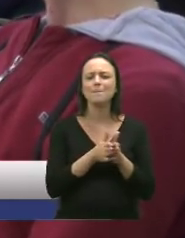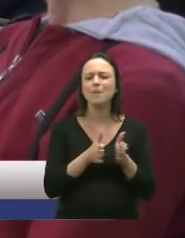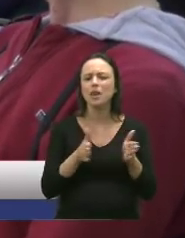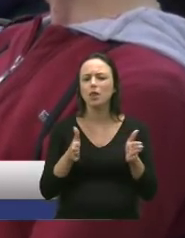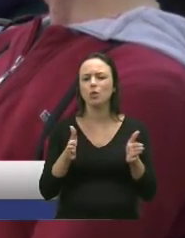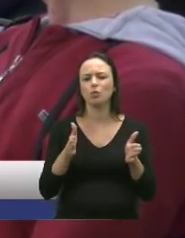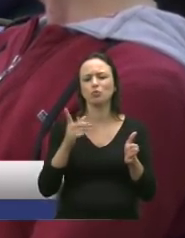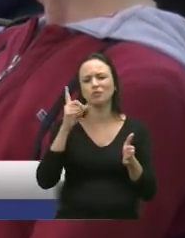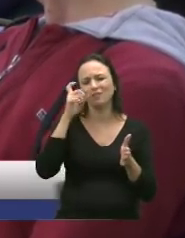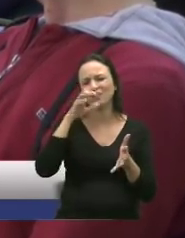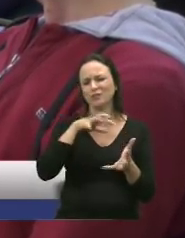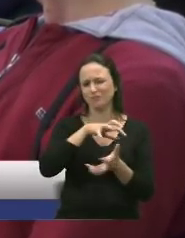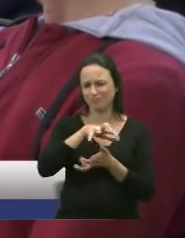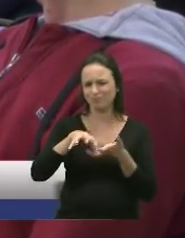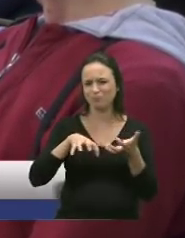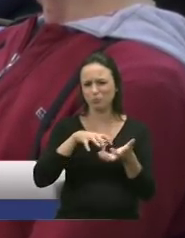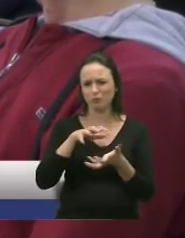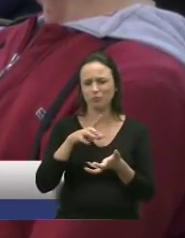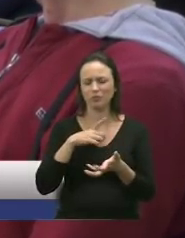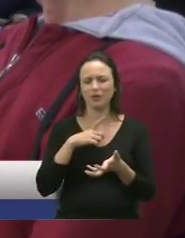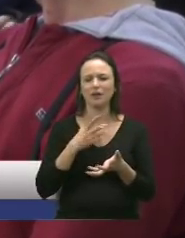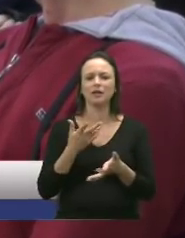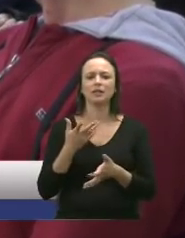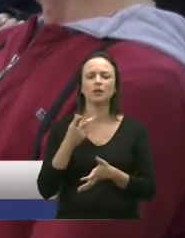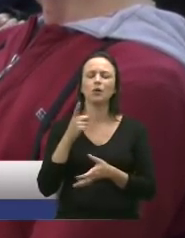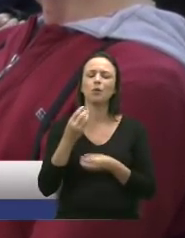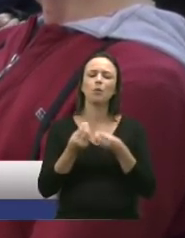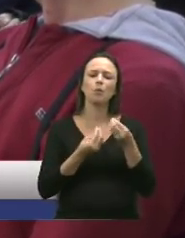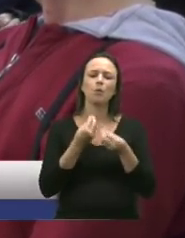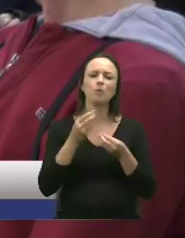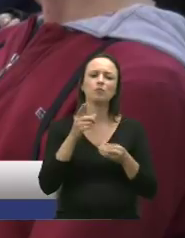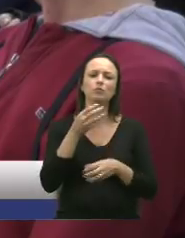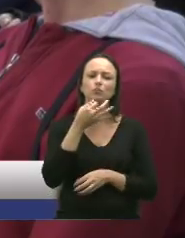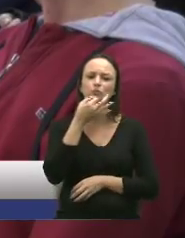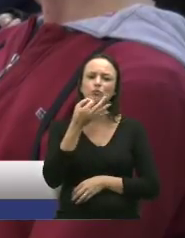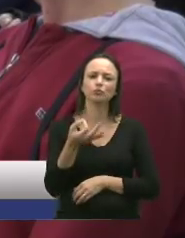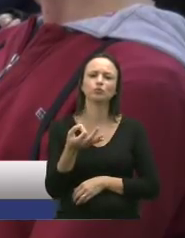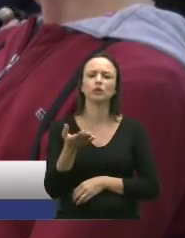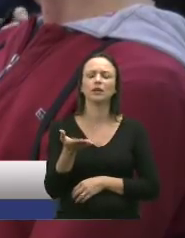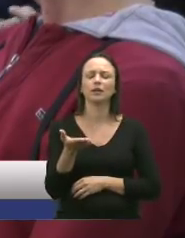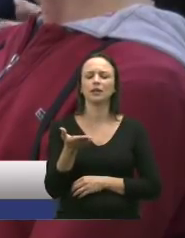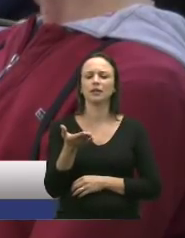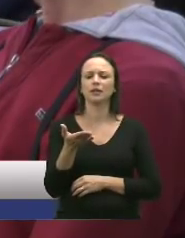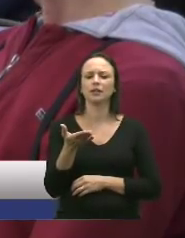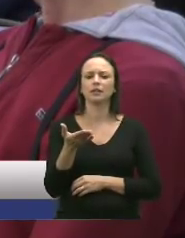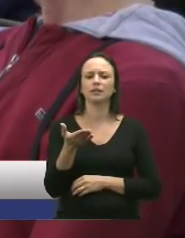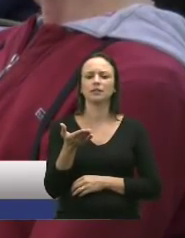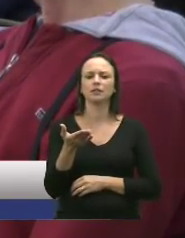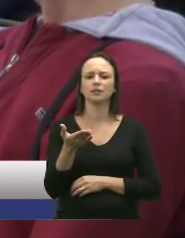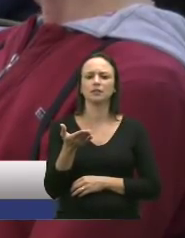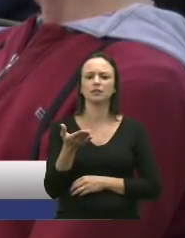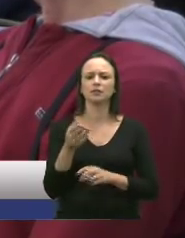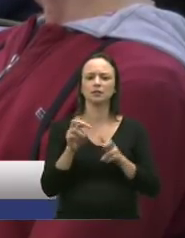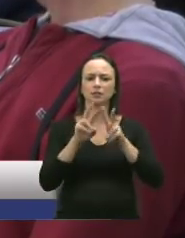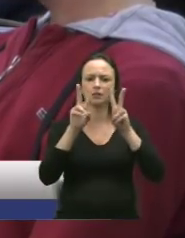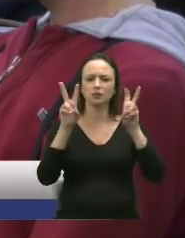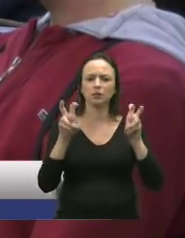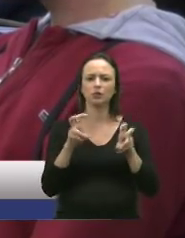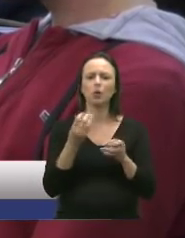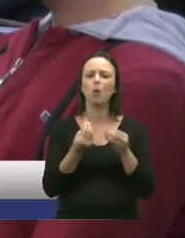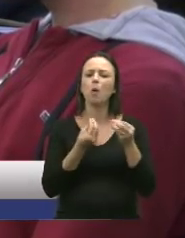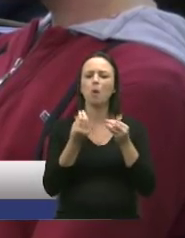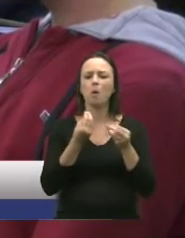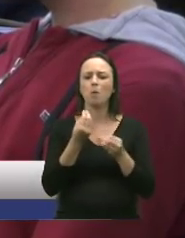complicado. Como você sugere abordar esse tema com crianças de 4º